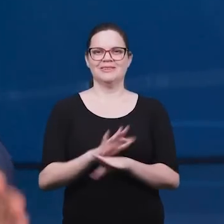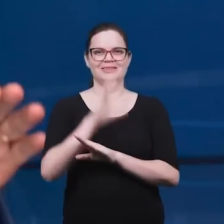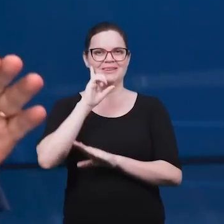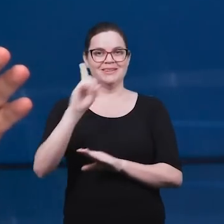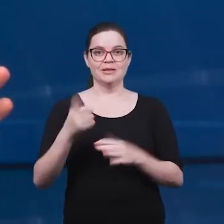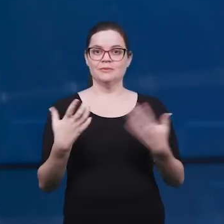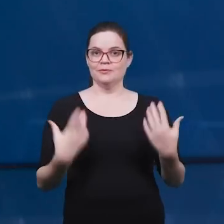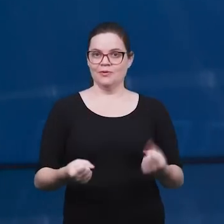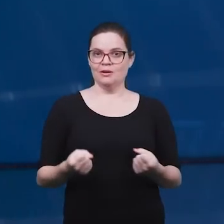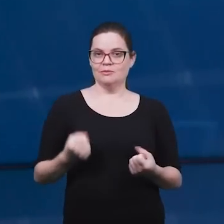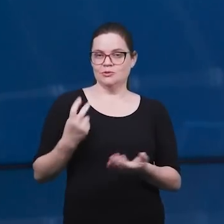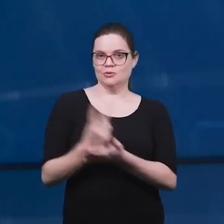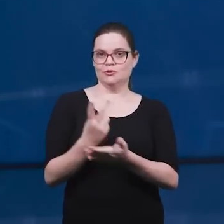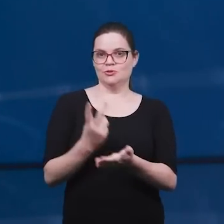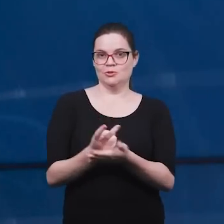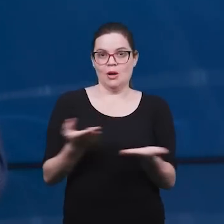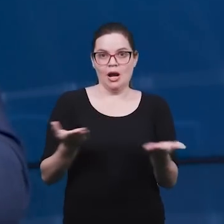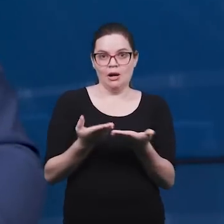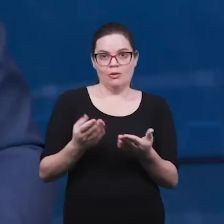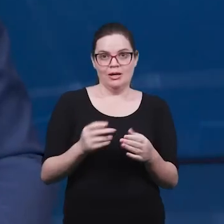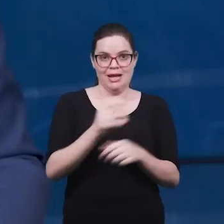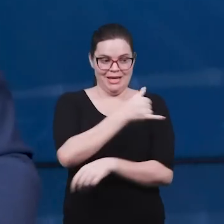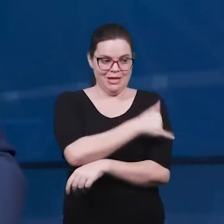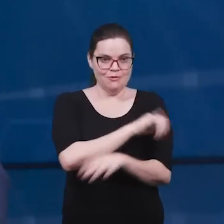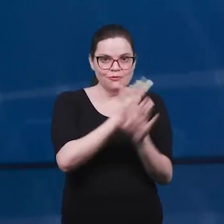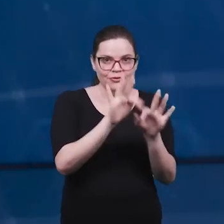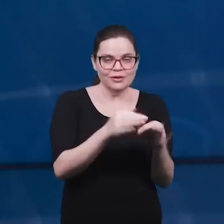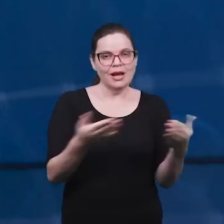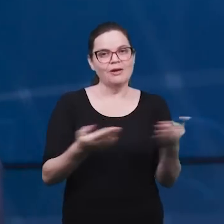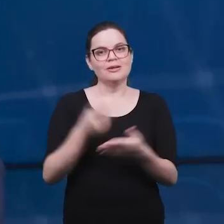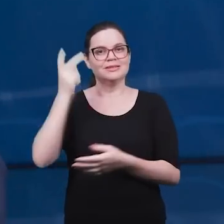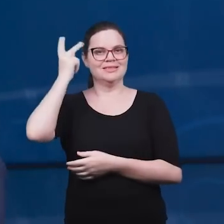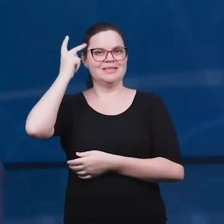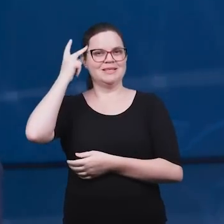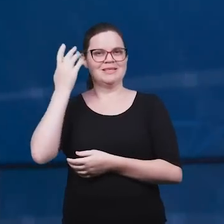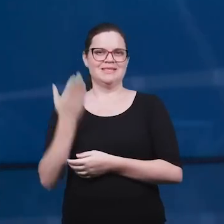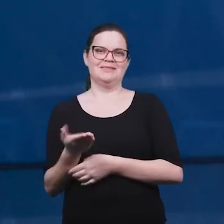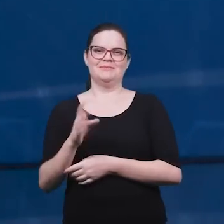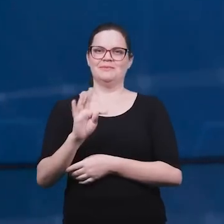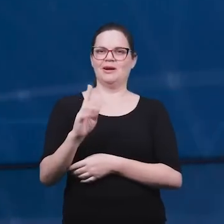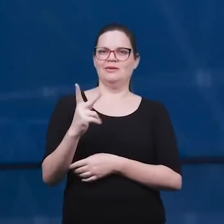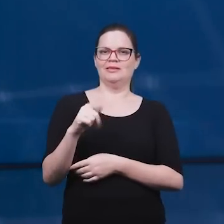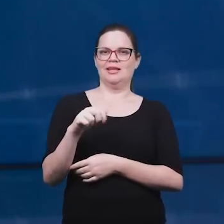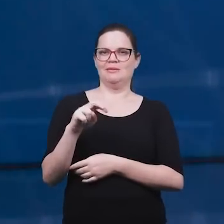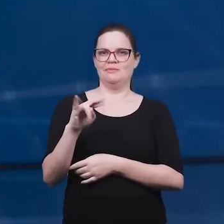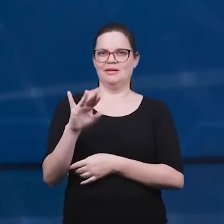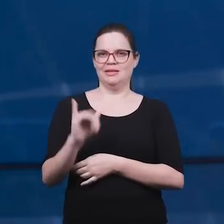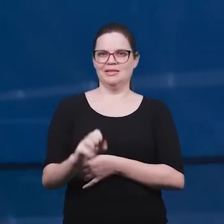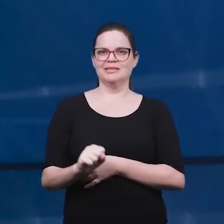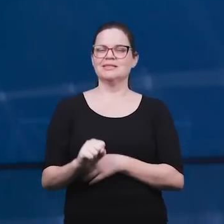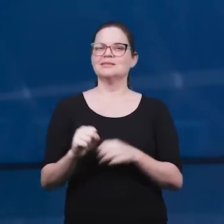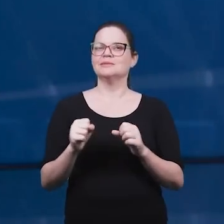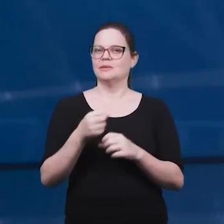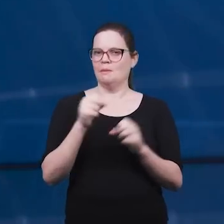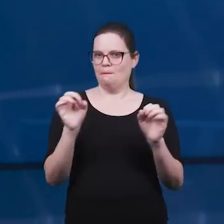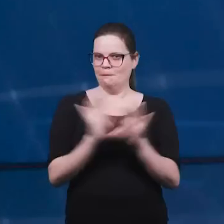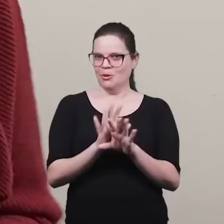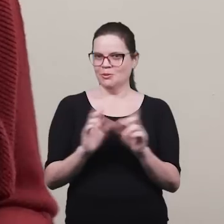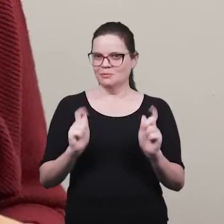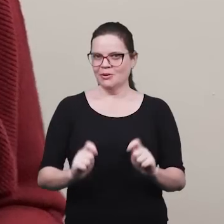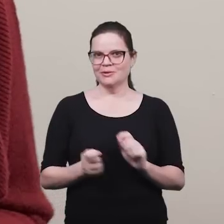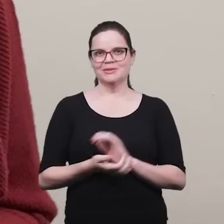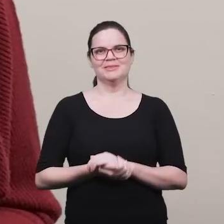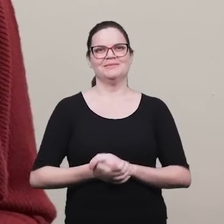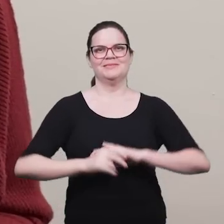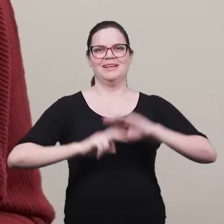Deus. Vamos diretamente para São Paulo, saindo do Rio de Janeiro. Vamos para São Paulo com a nossa correspondente Tamires Campos. O microfone já está ligado aí.